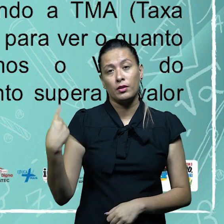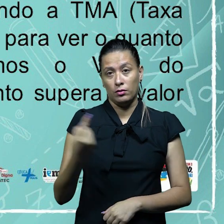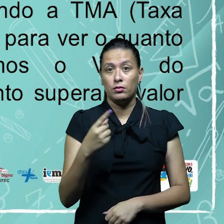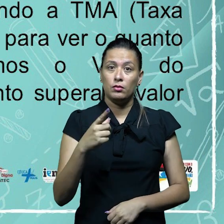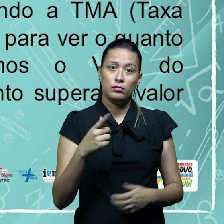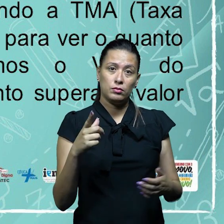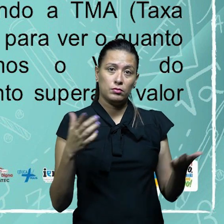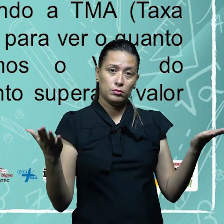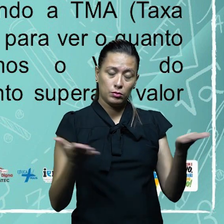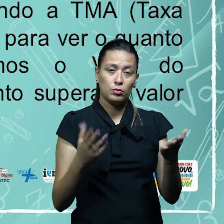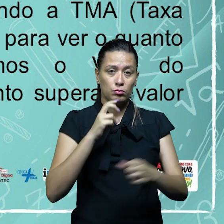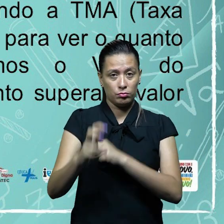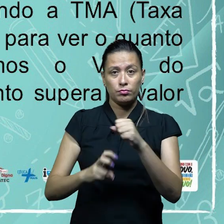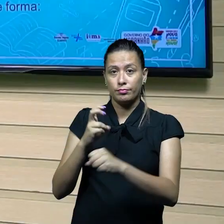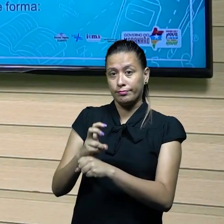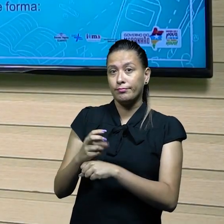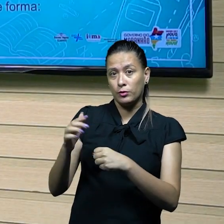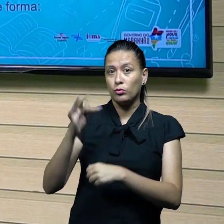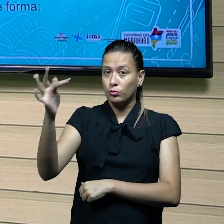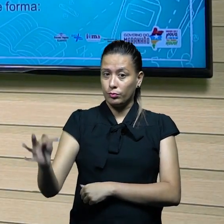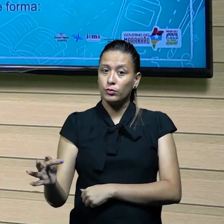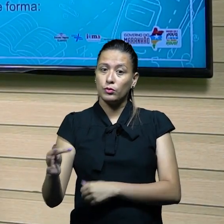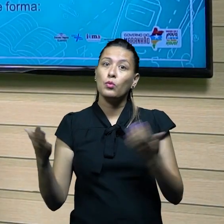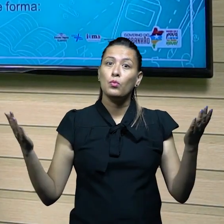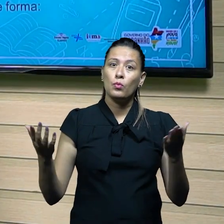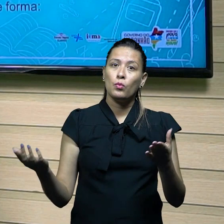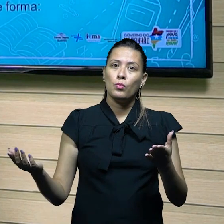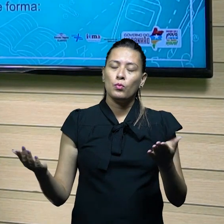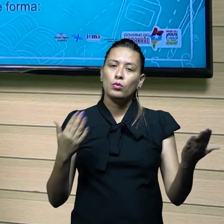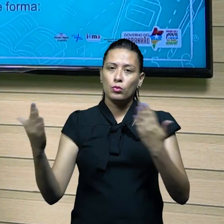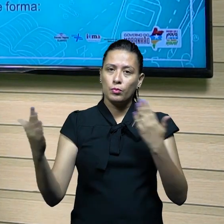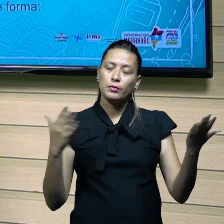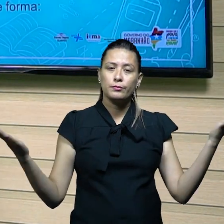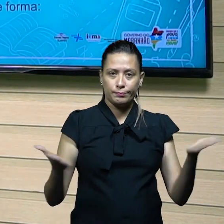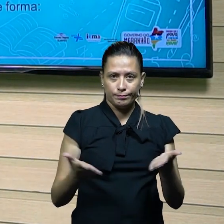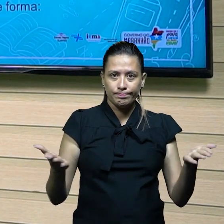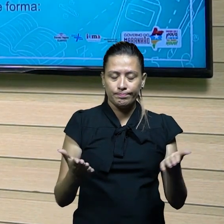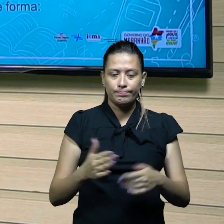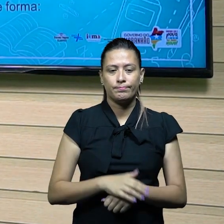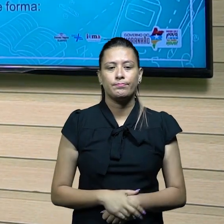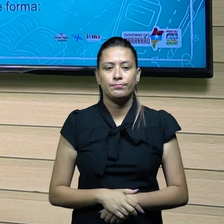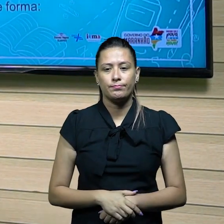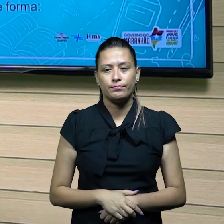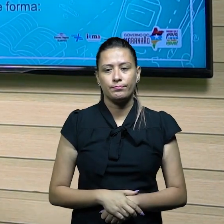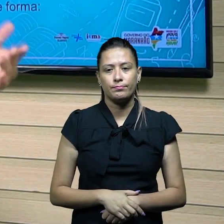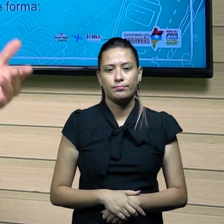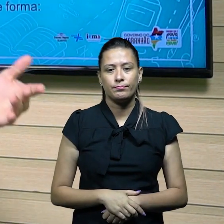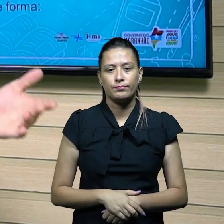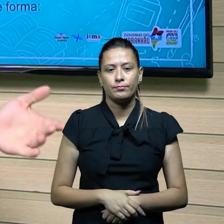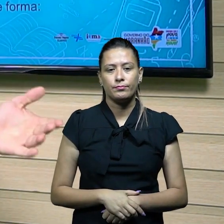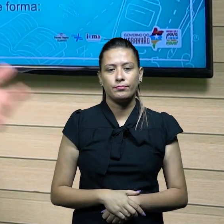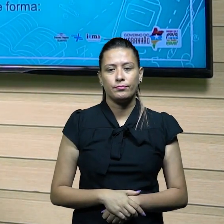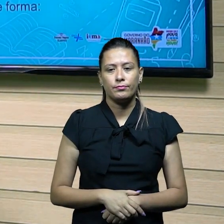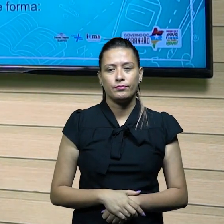inicial para ver quanto esse rendimento supera o investido. Então vamos lá. O que a VPL vai trazer para a gente? Ele vai trazer fluxo de caixa